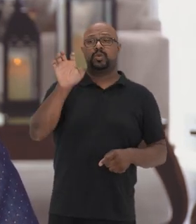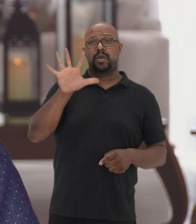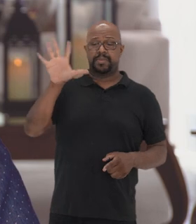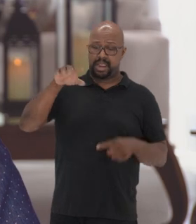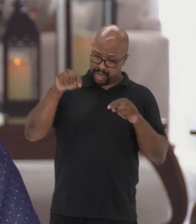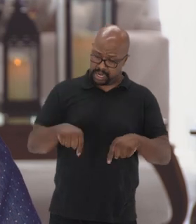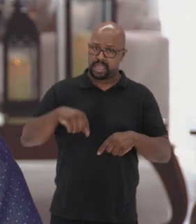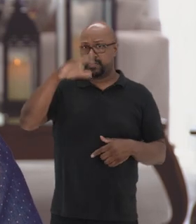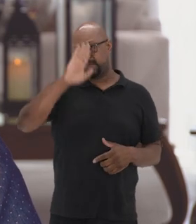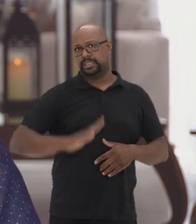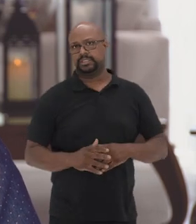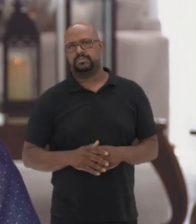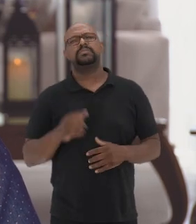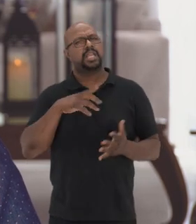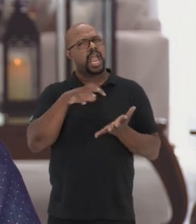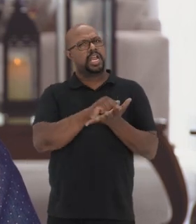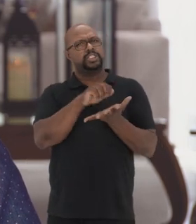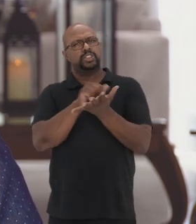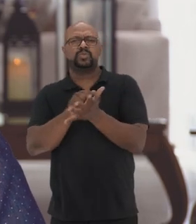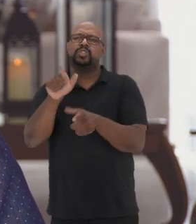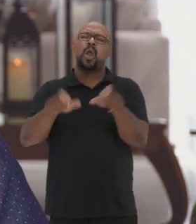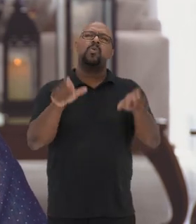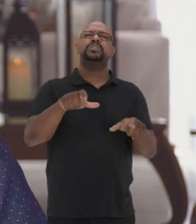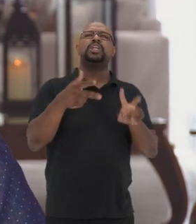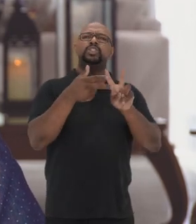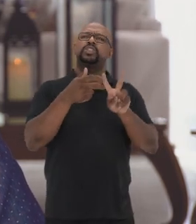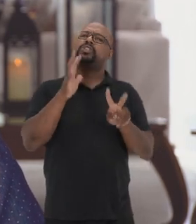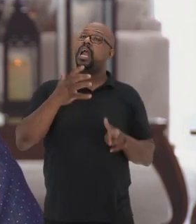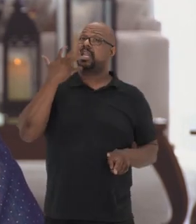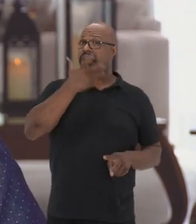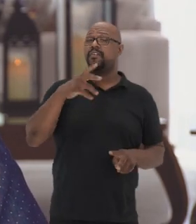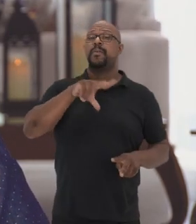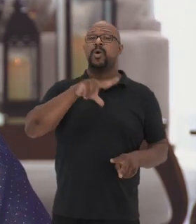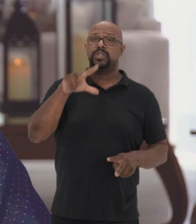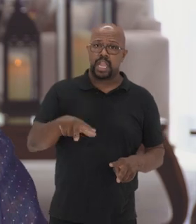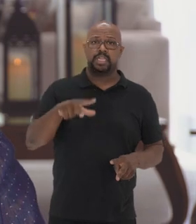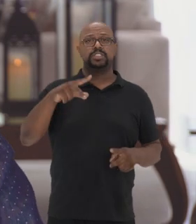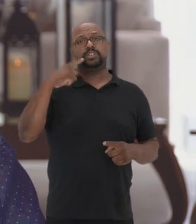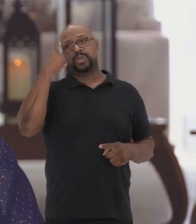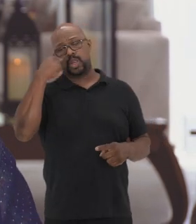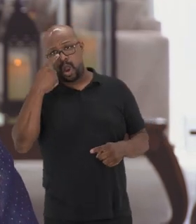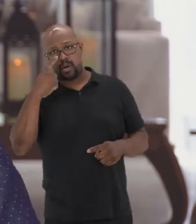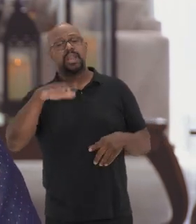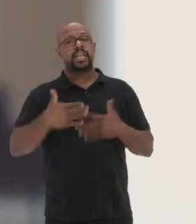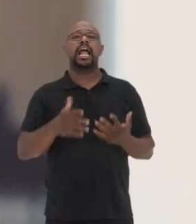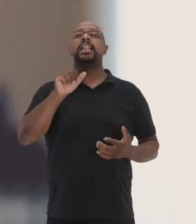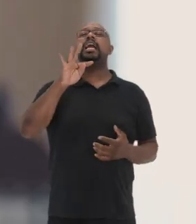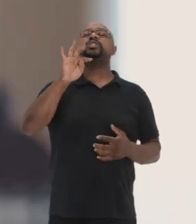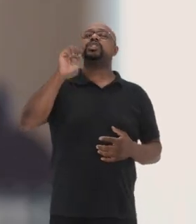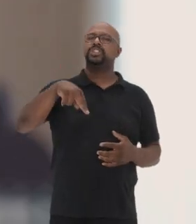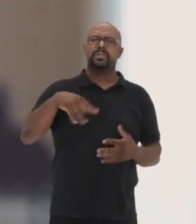solo brasileiro há registros de indígenas que já cantavam em português e espanhol e até em latim